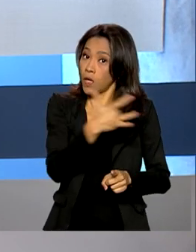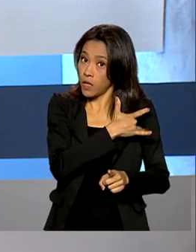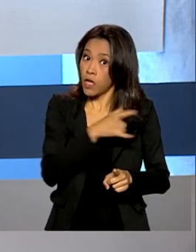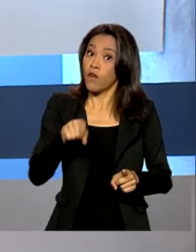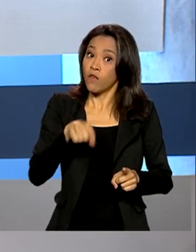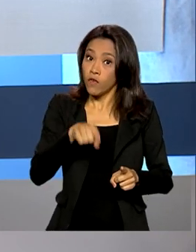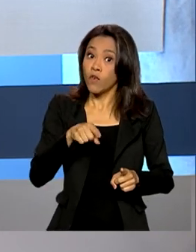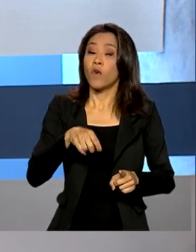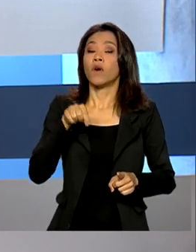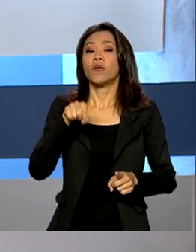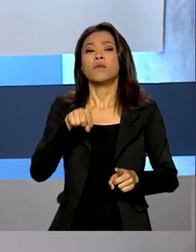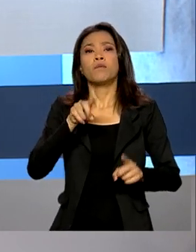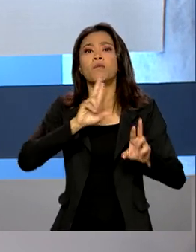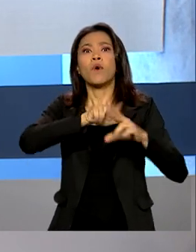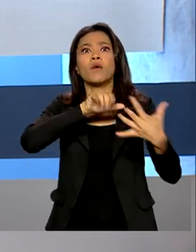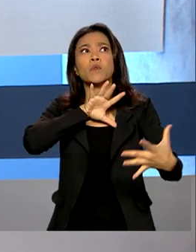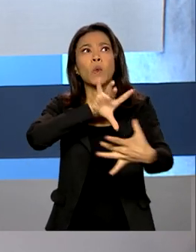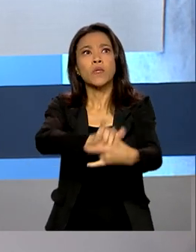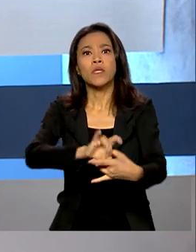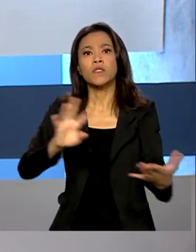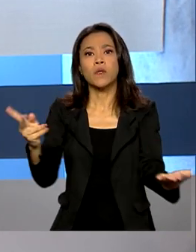extraordinária diante do cenário da doença no país